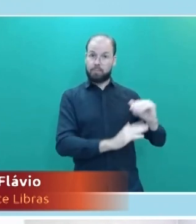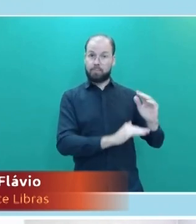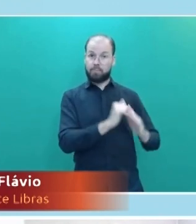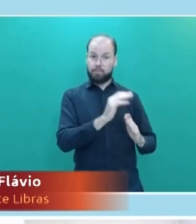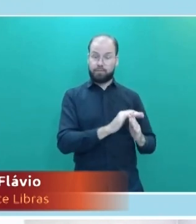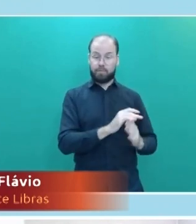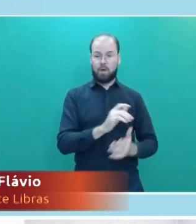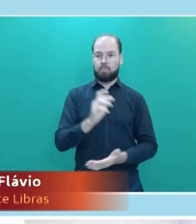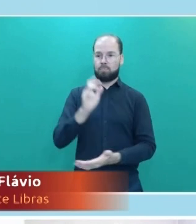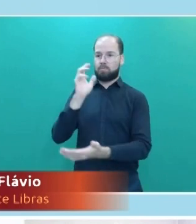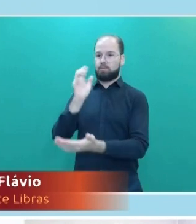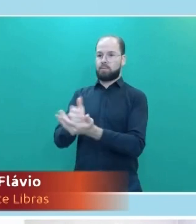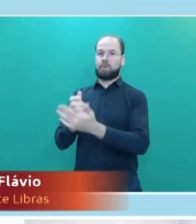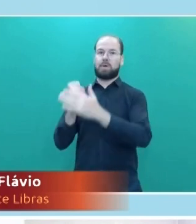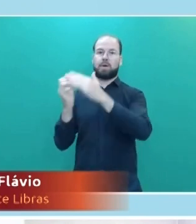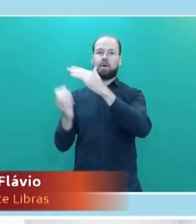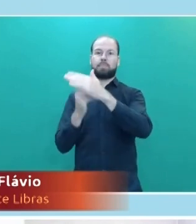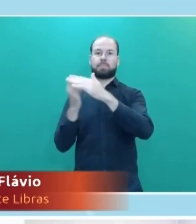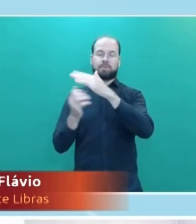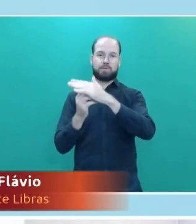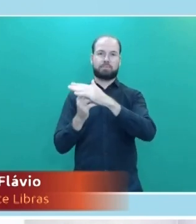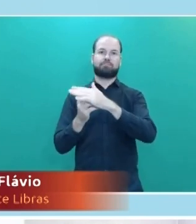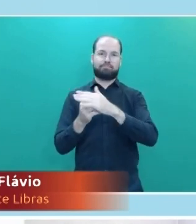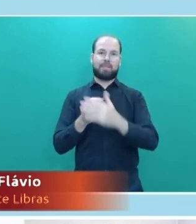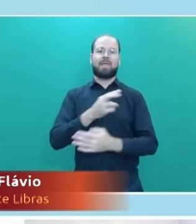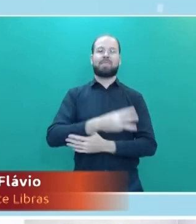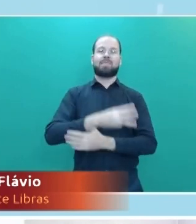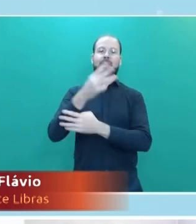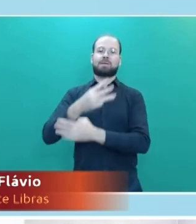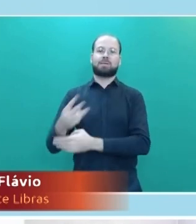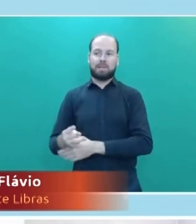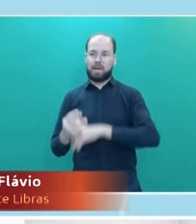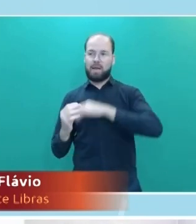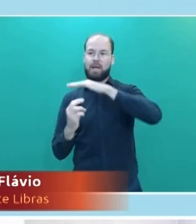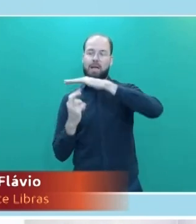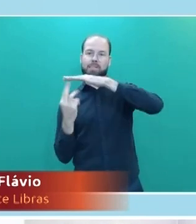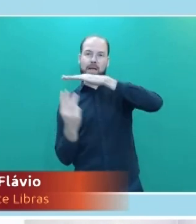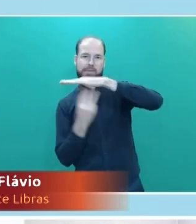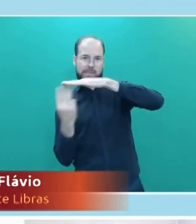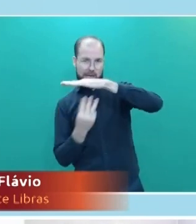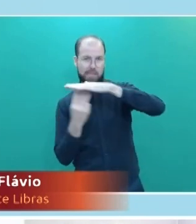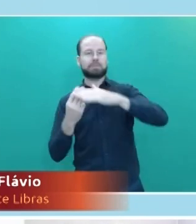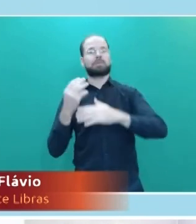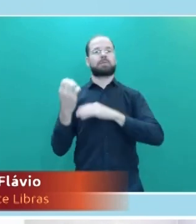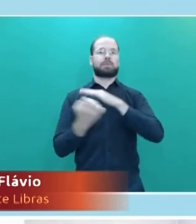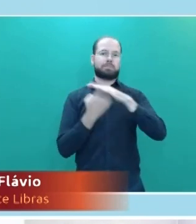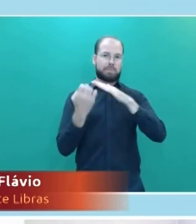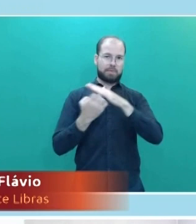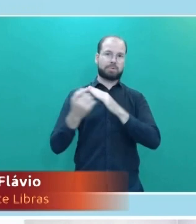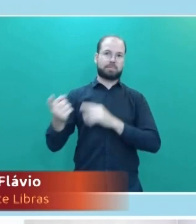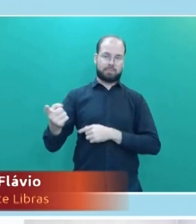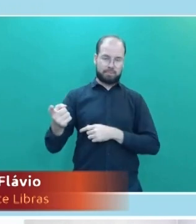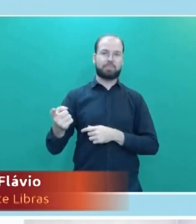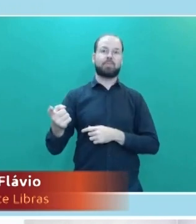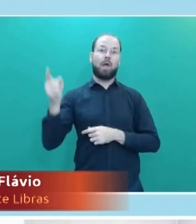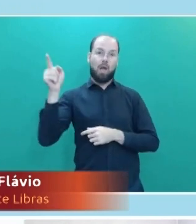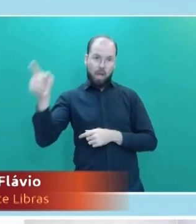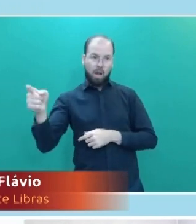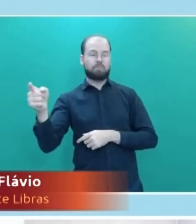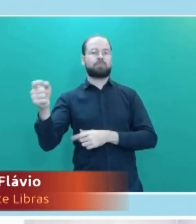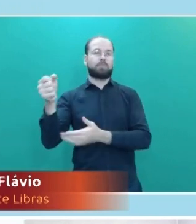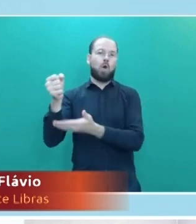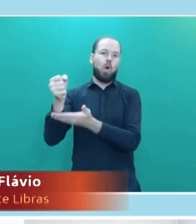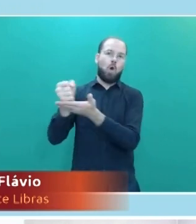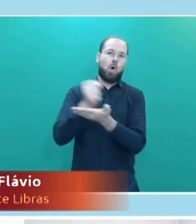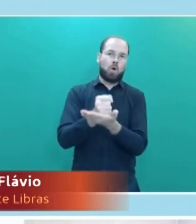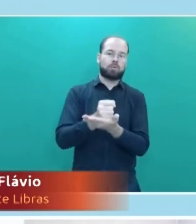contratante, terceiriza. Né? Terceiriza e utilizar um terceiro para, aparentemente,